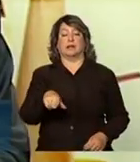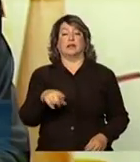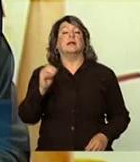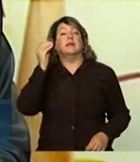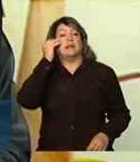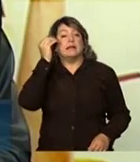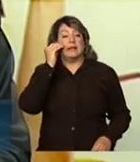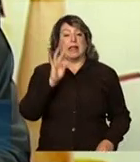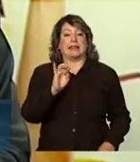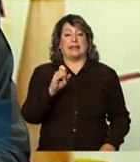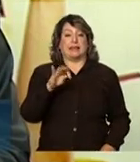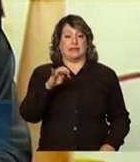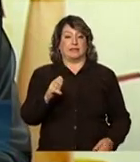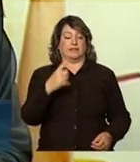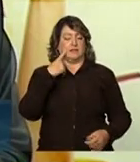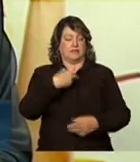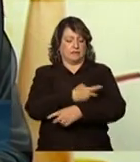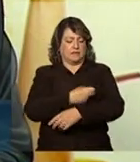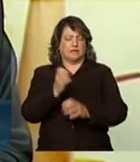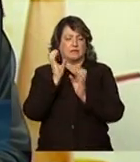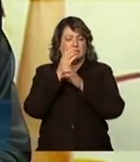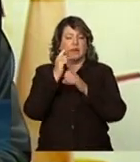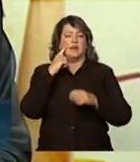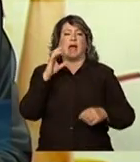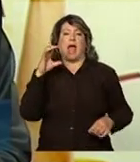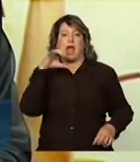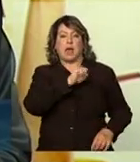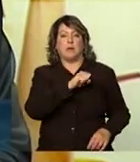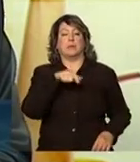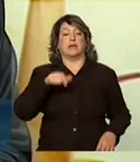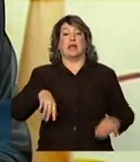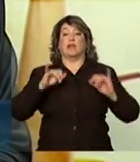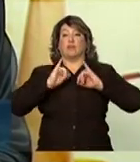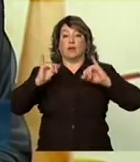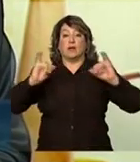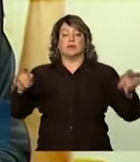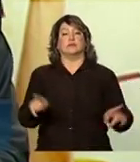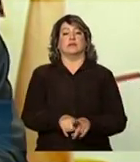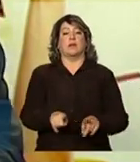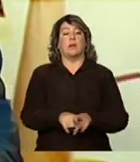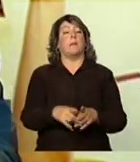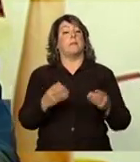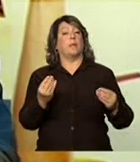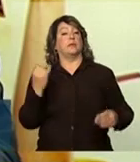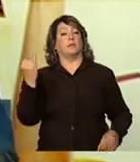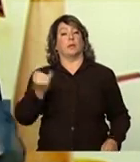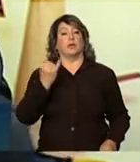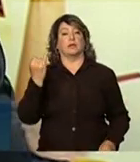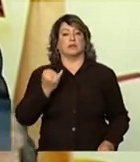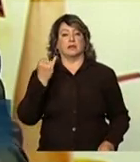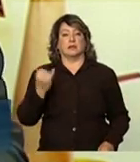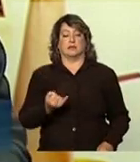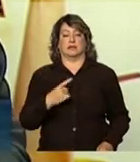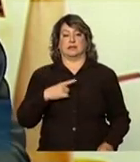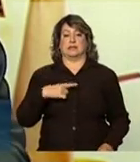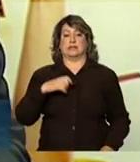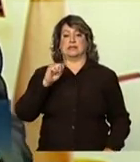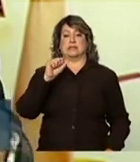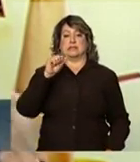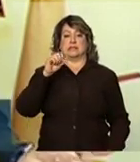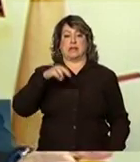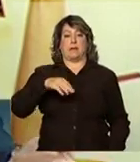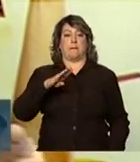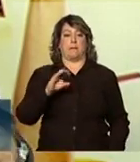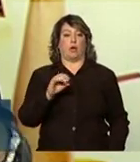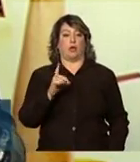né? Mas a ação da divulgação e essa ação muito, muito importante que é feito no sambódromo, é feito nos clubes, é